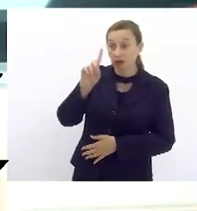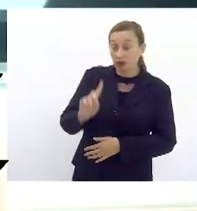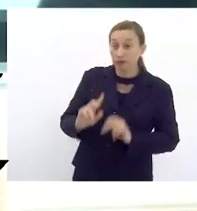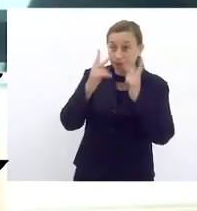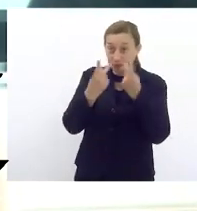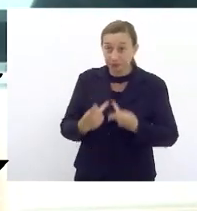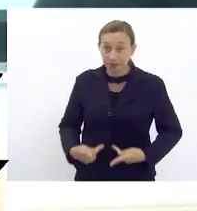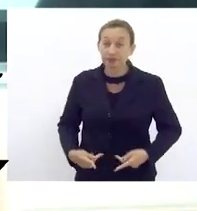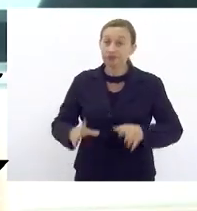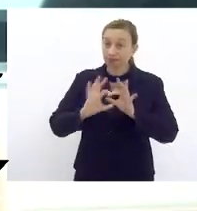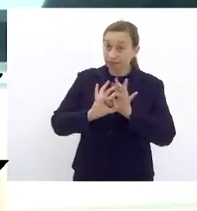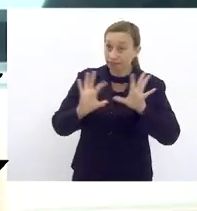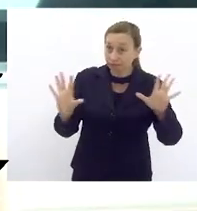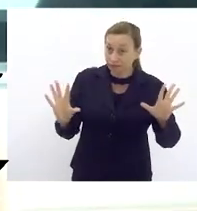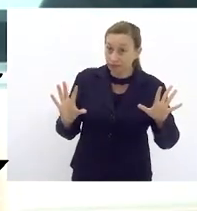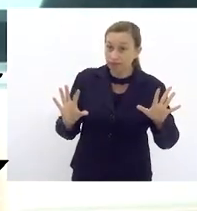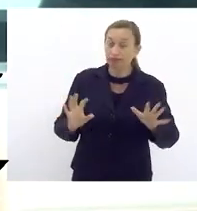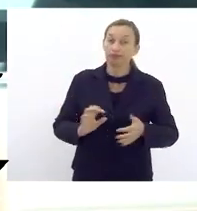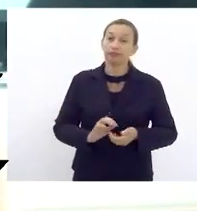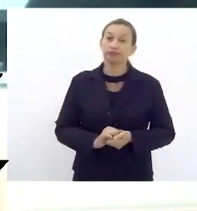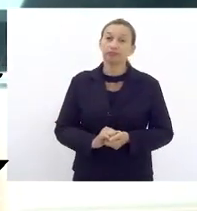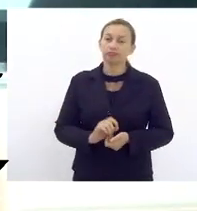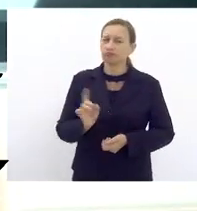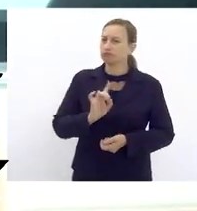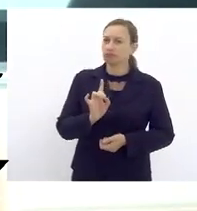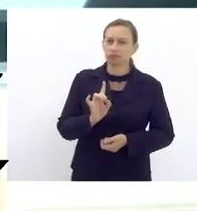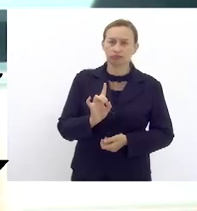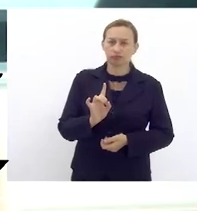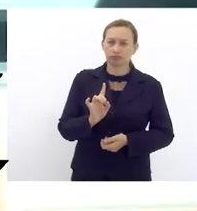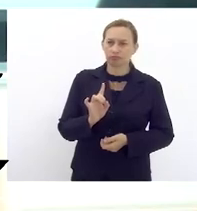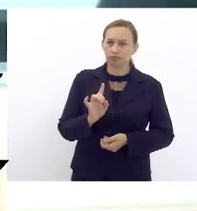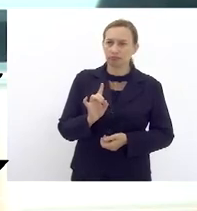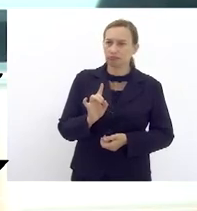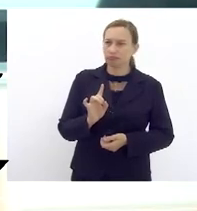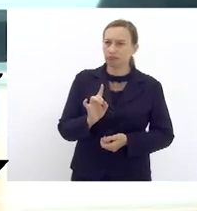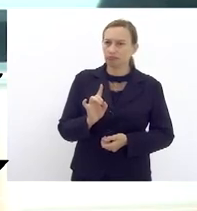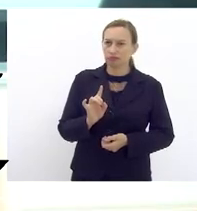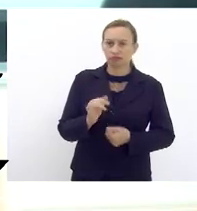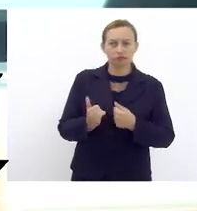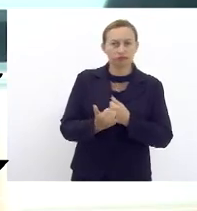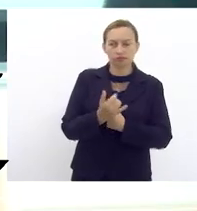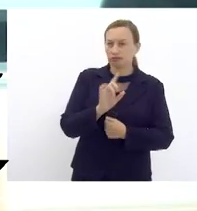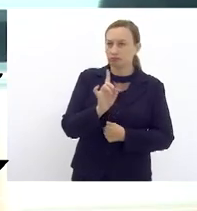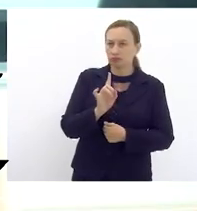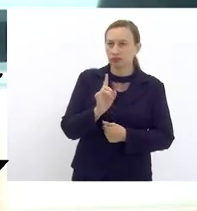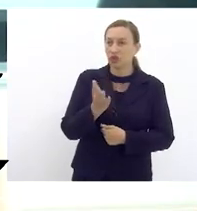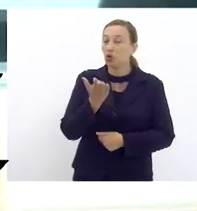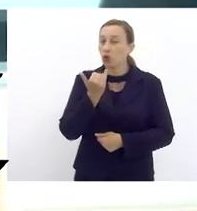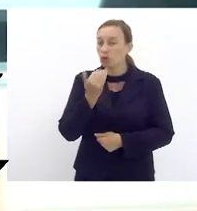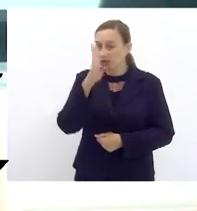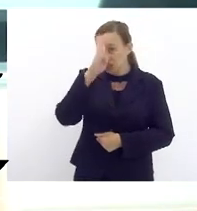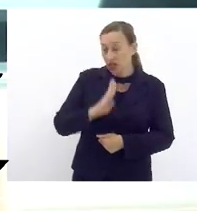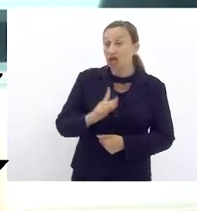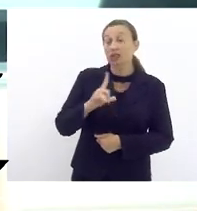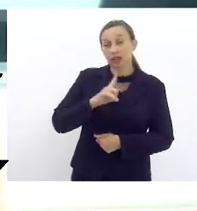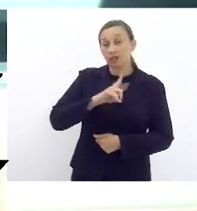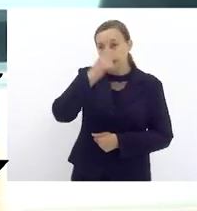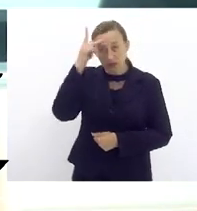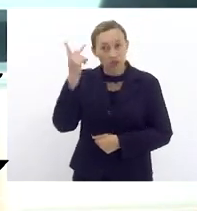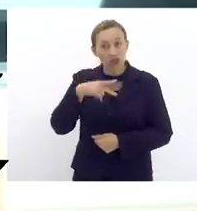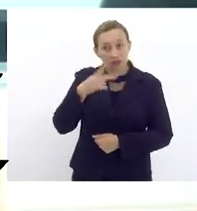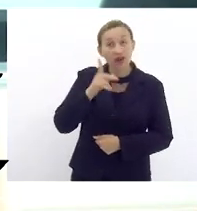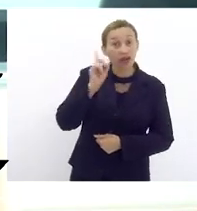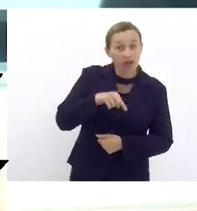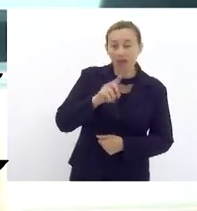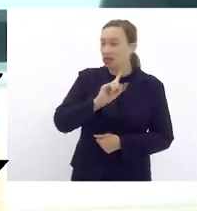Democráticos Democráticos não se enganem não existe almoço grátis tem gente que diz que é mas